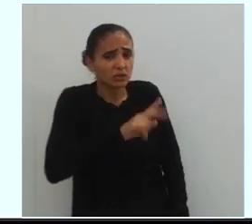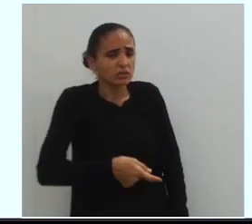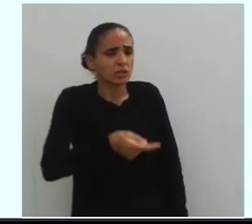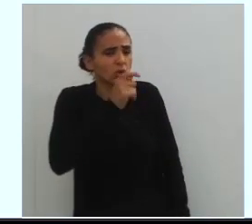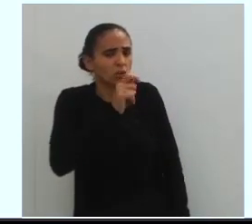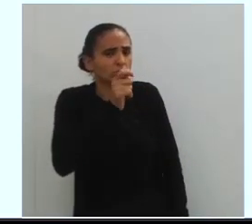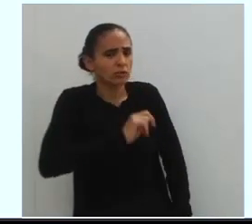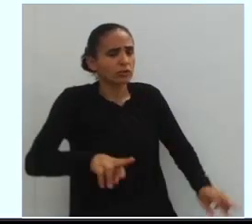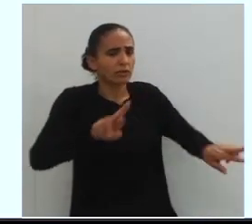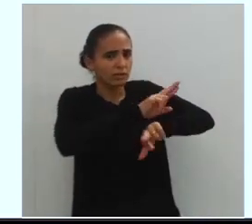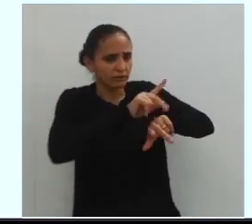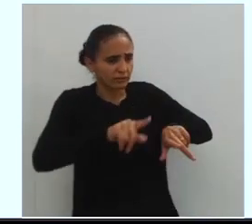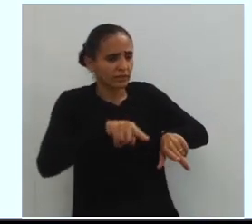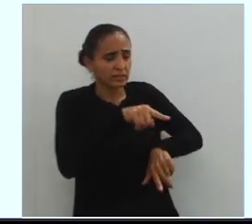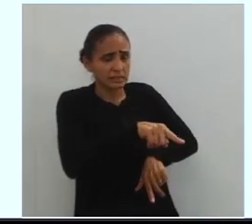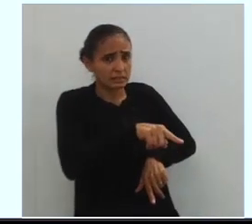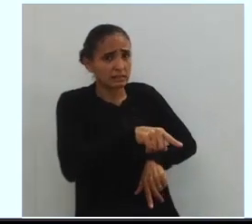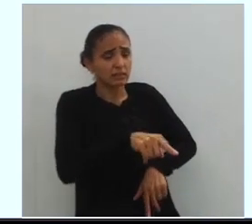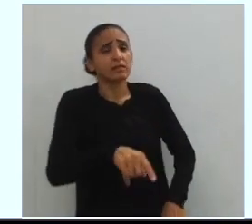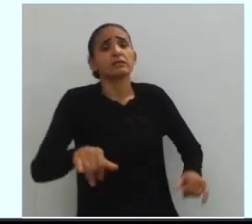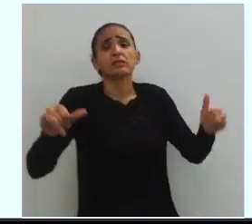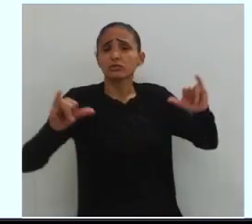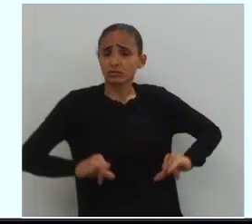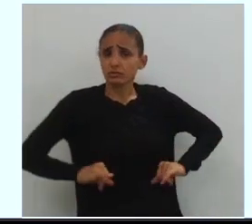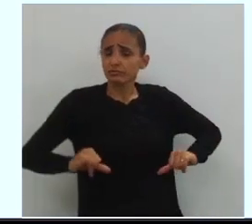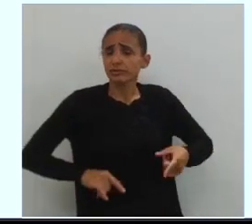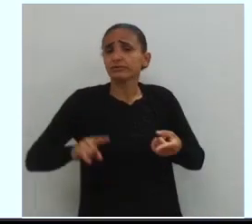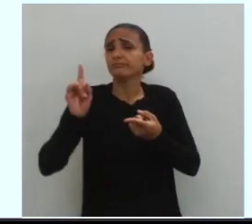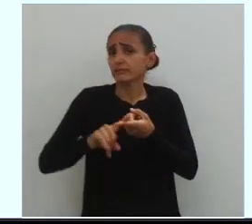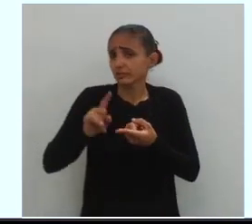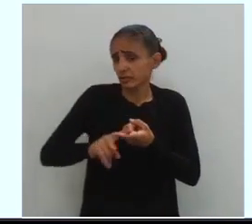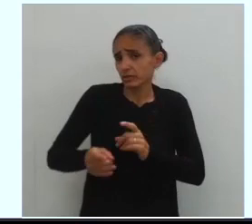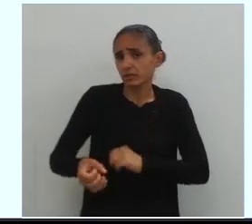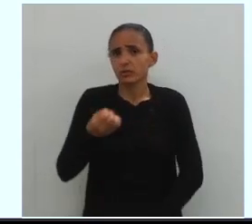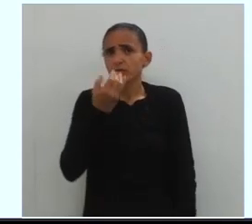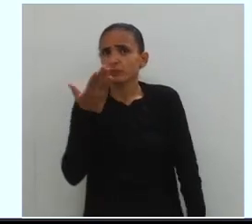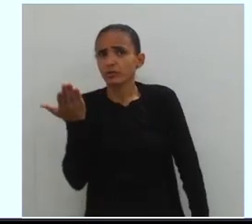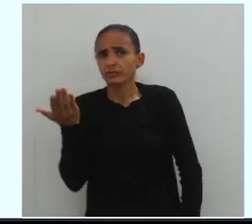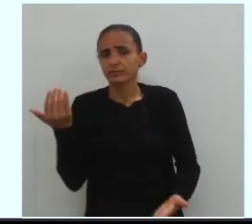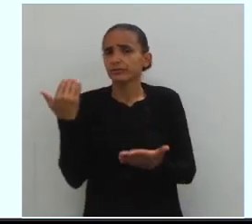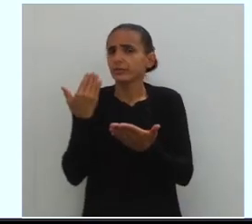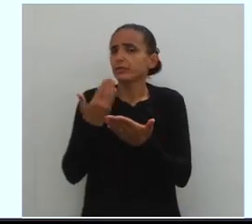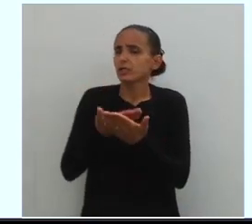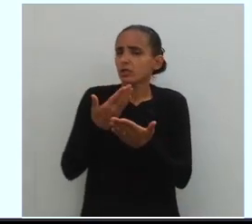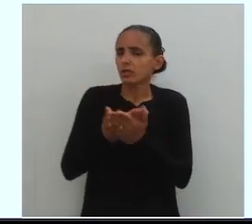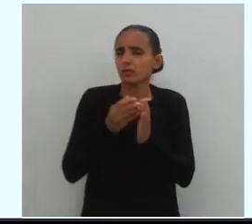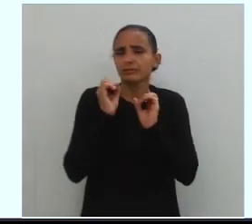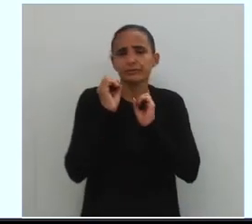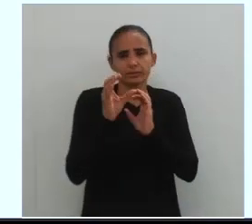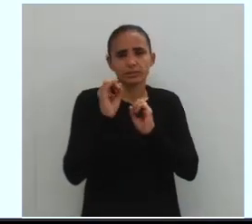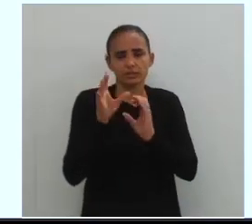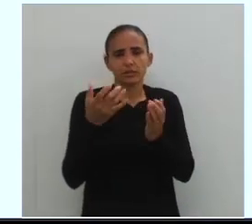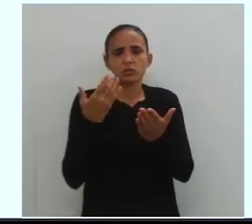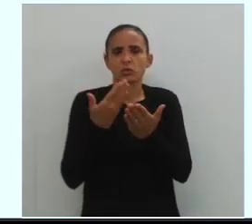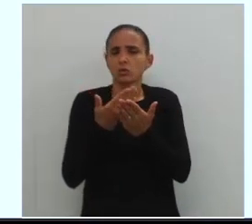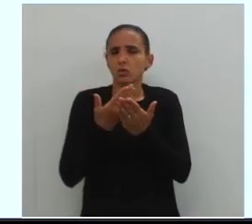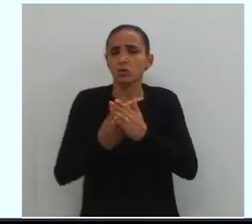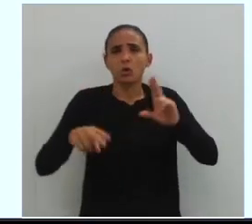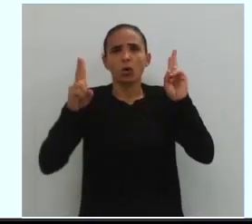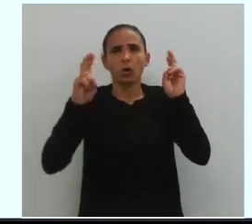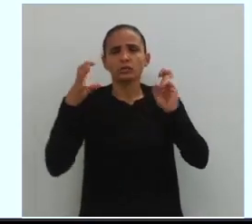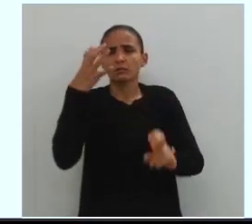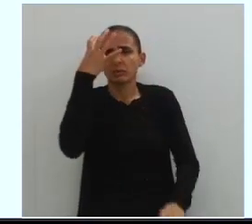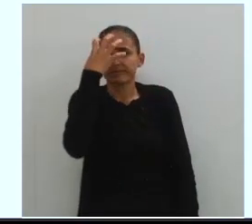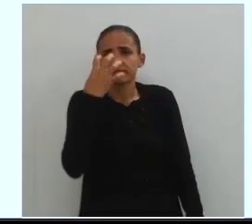um acompanhamento psicológico. Bom, hoje eu falei de um assunto bastante sério em